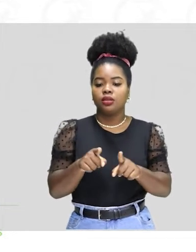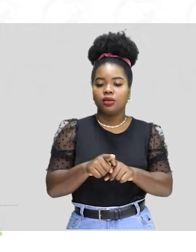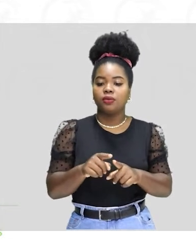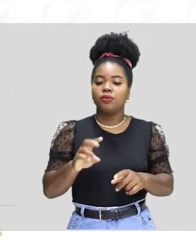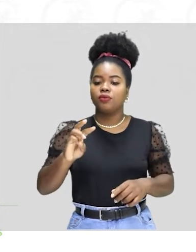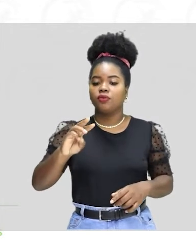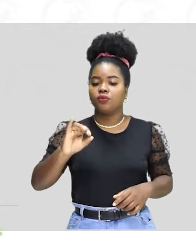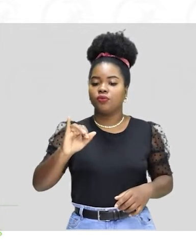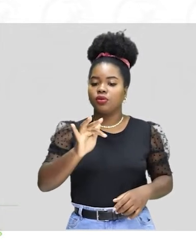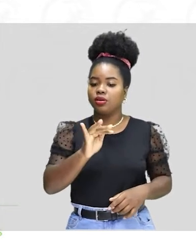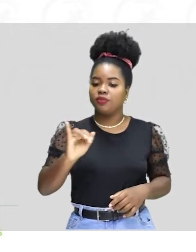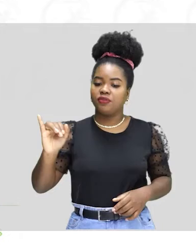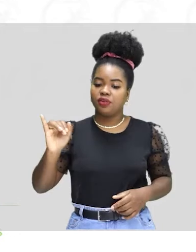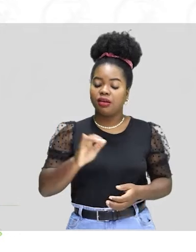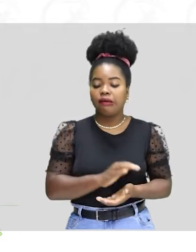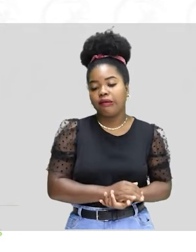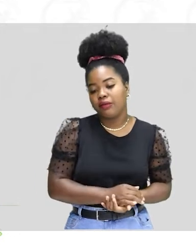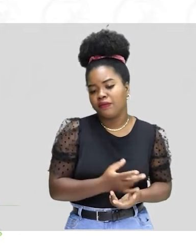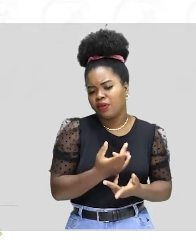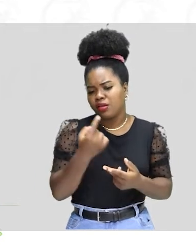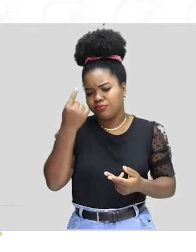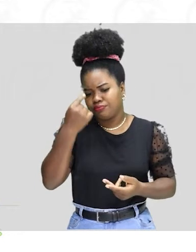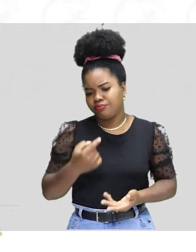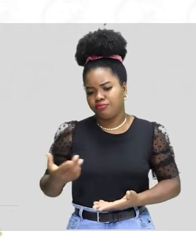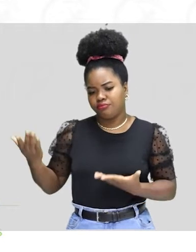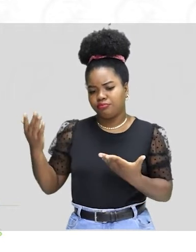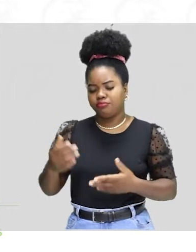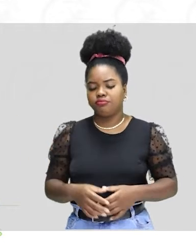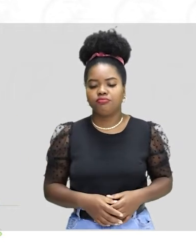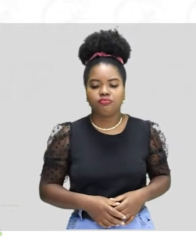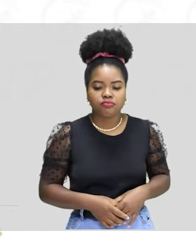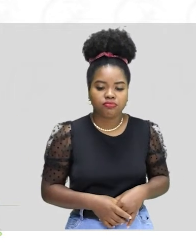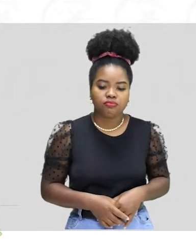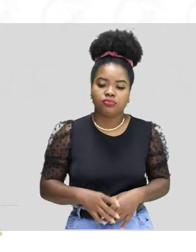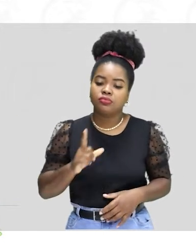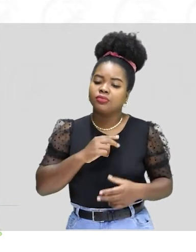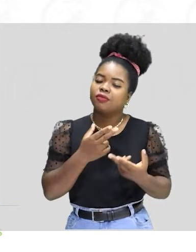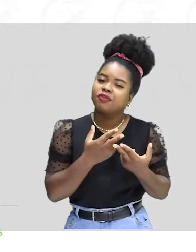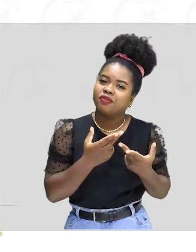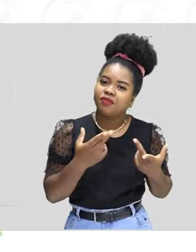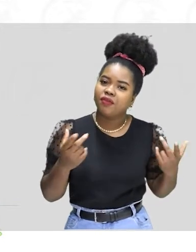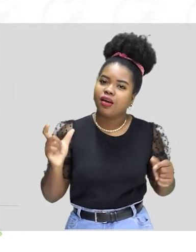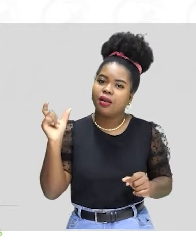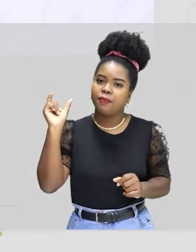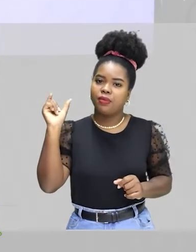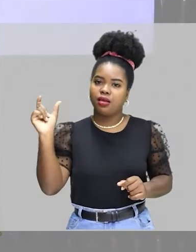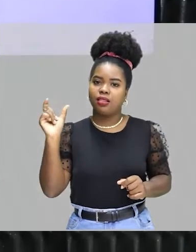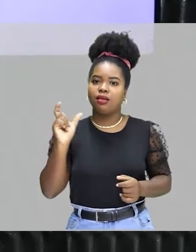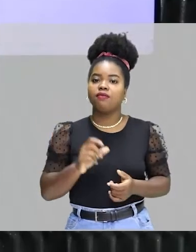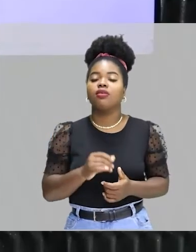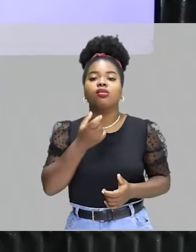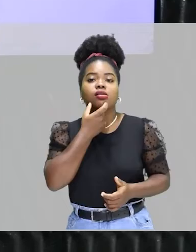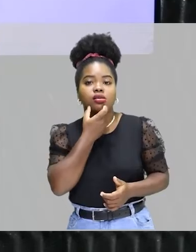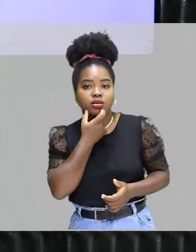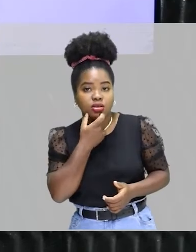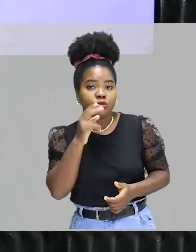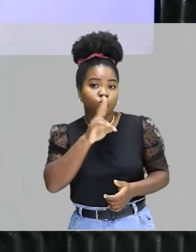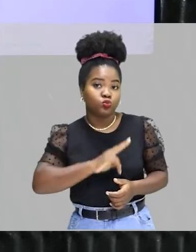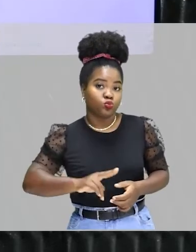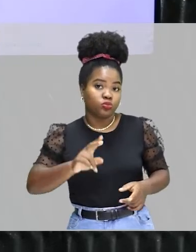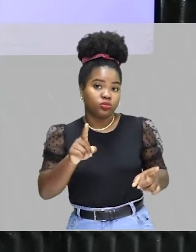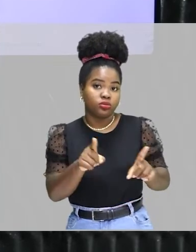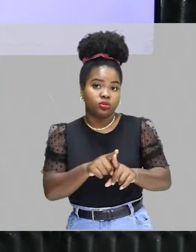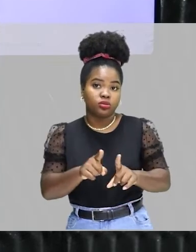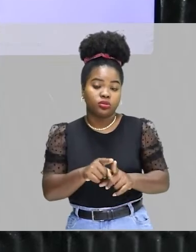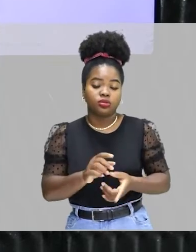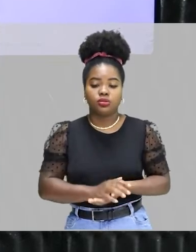Bitcoin, Wi-Fi, né, Chatter. Né? A gente tem aqui várias palavras que são do inglês que a gente usa muito também por